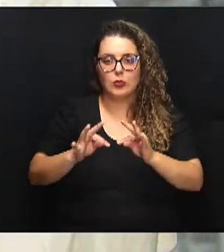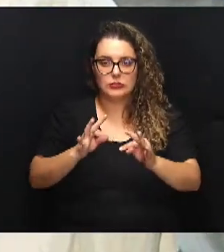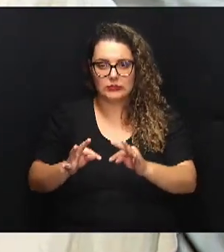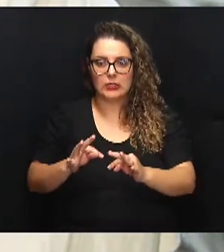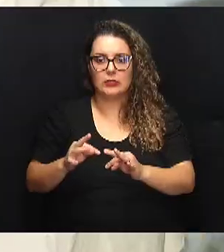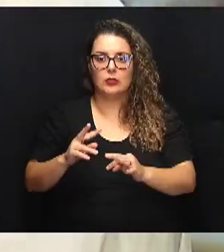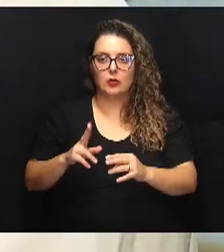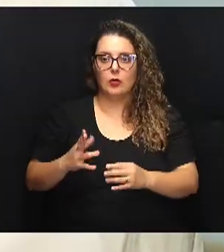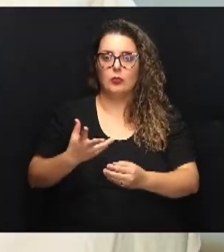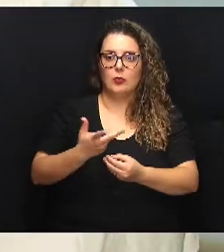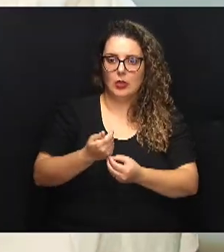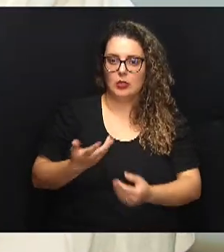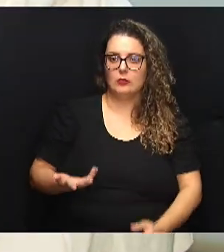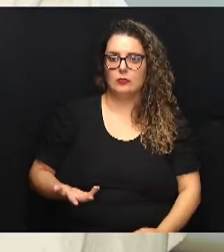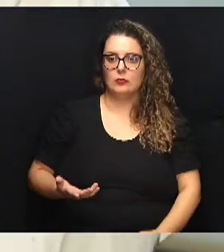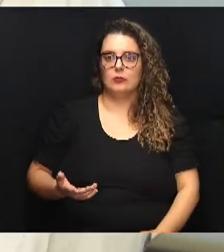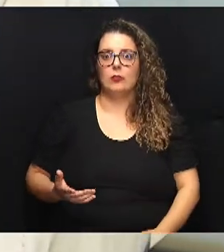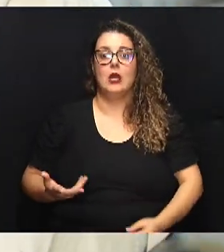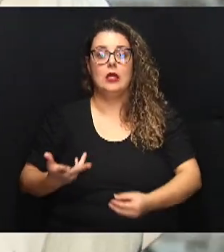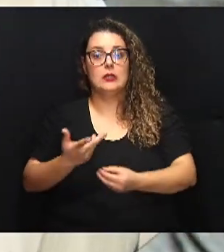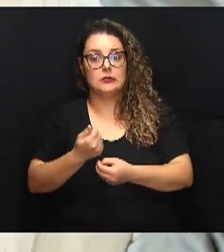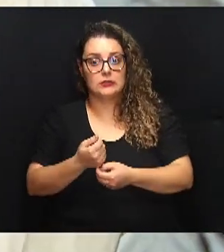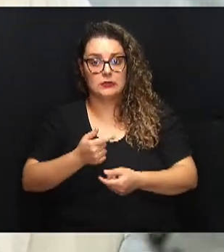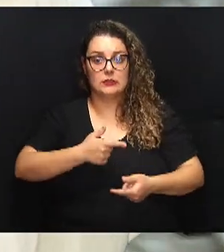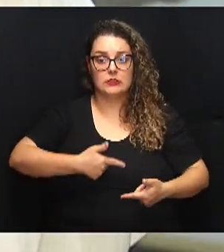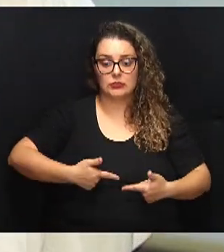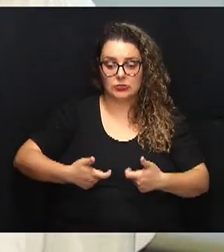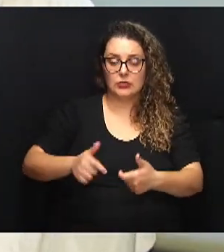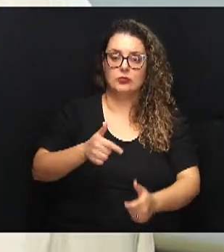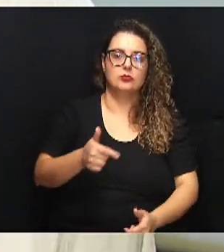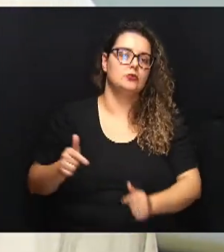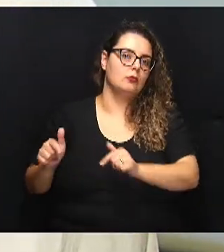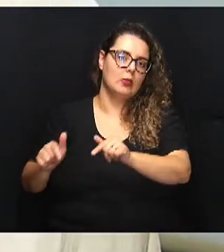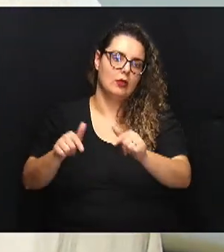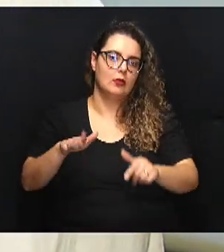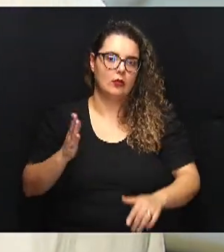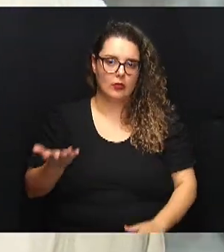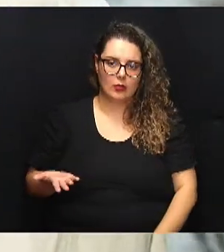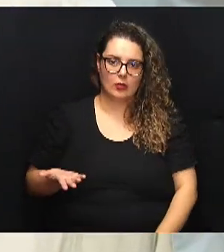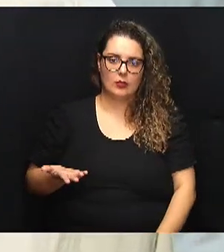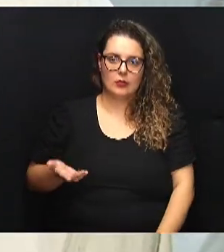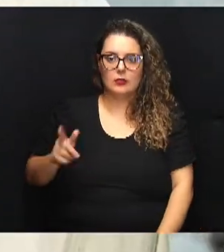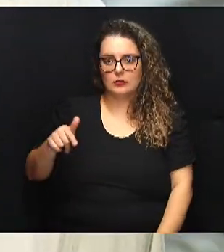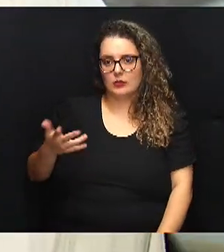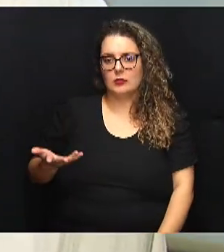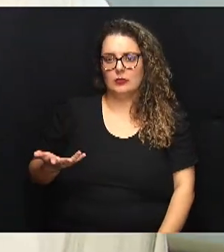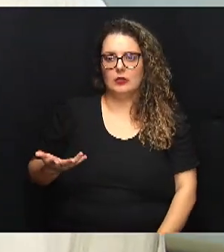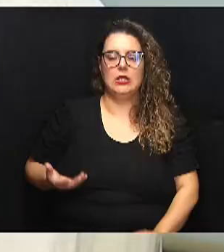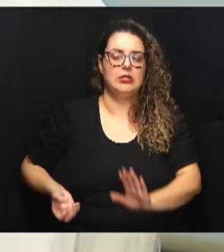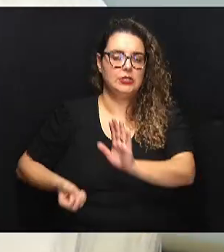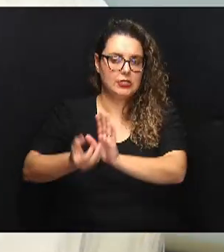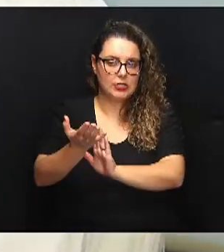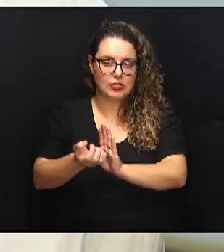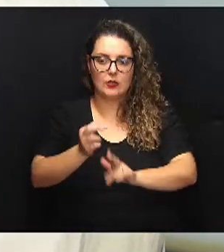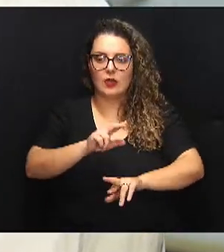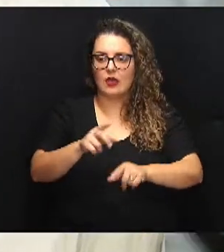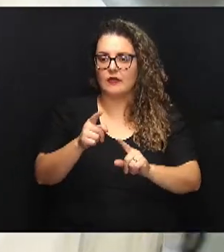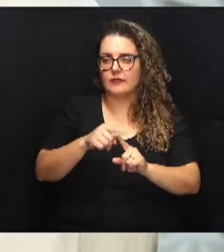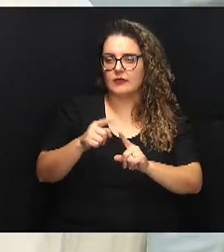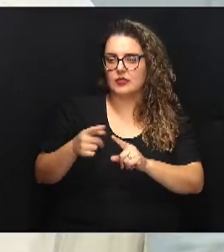pacificação, as artes de guerra não tinham mais espaço e começaram a serem criados vários